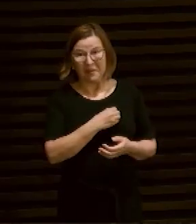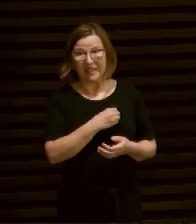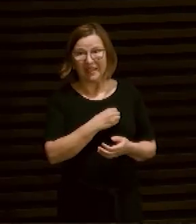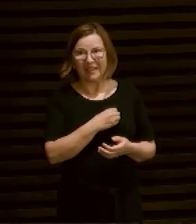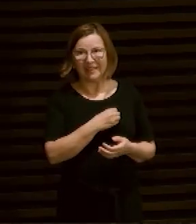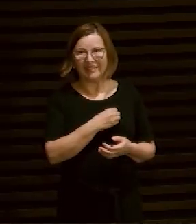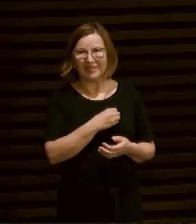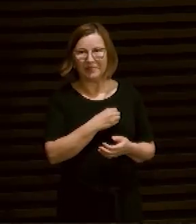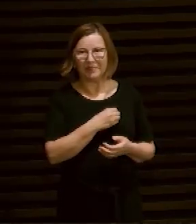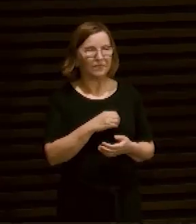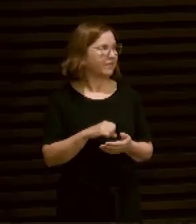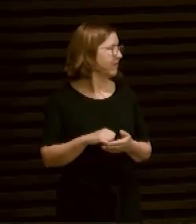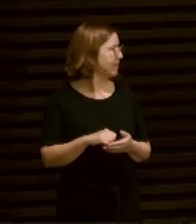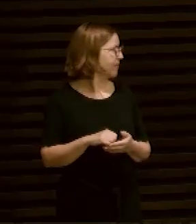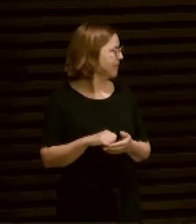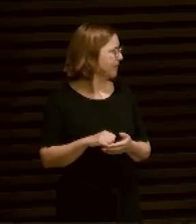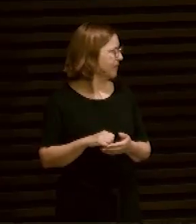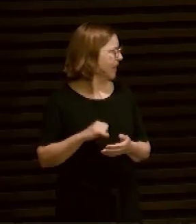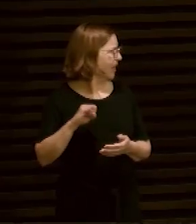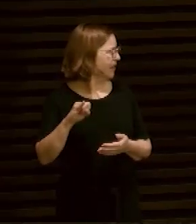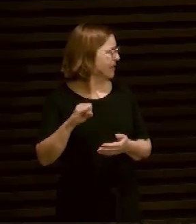se minha perna tivesse boa.